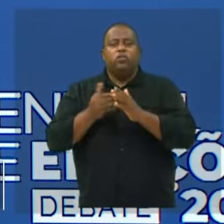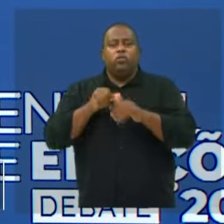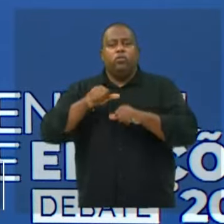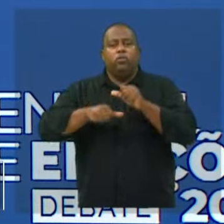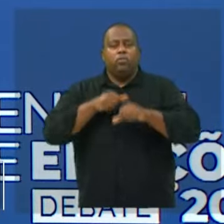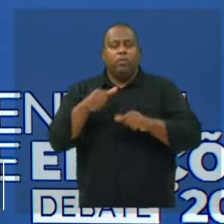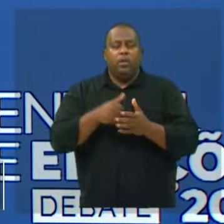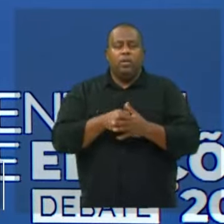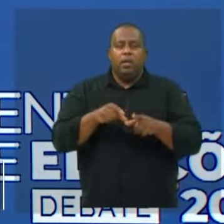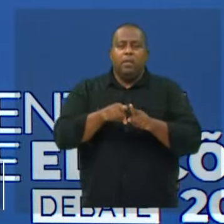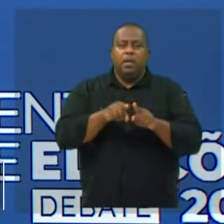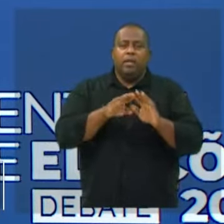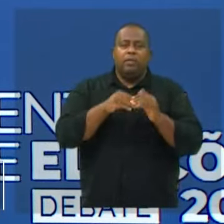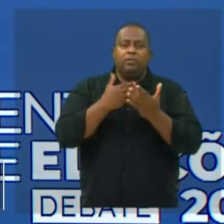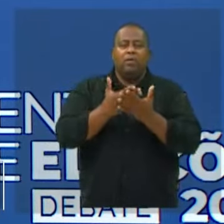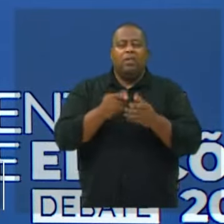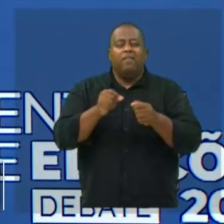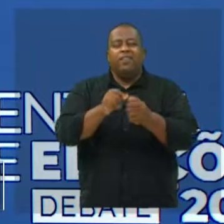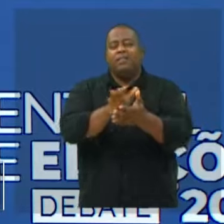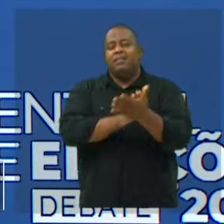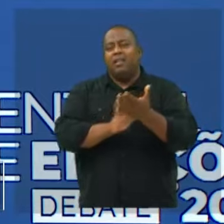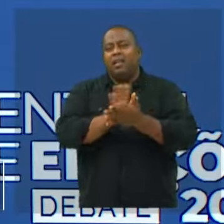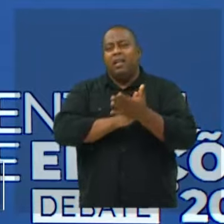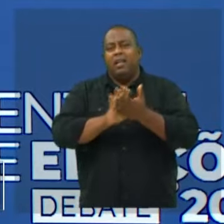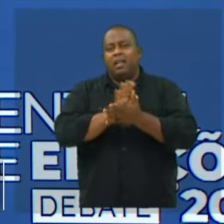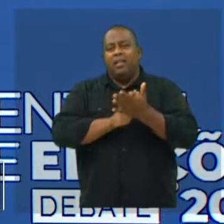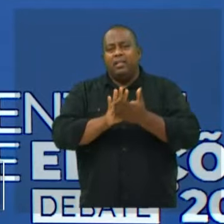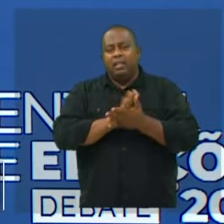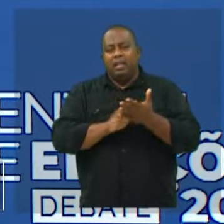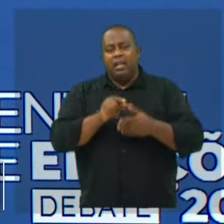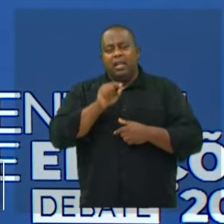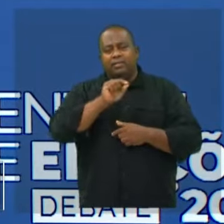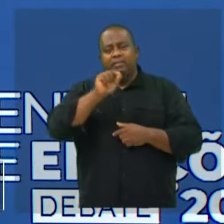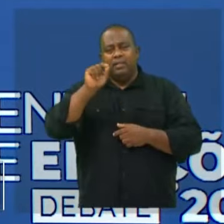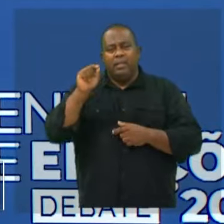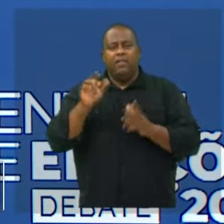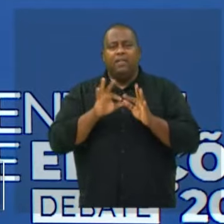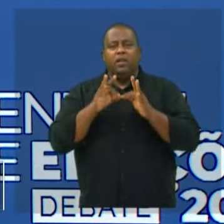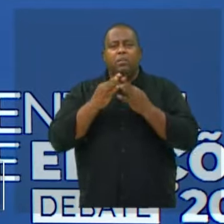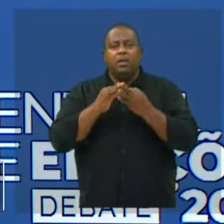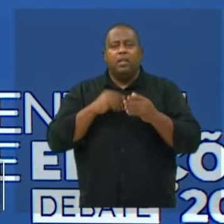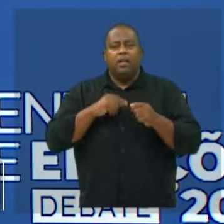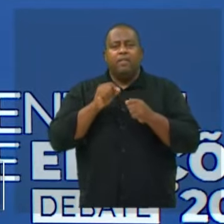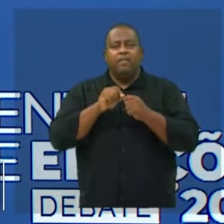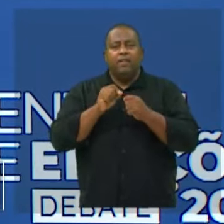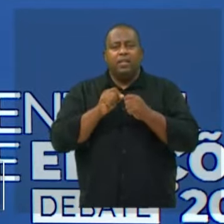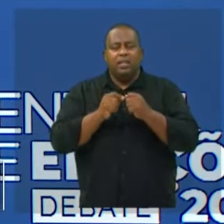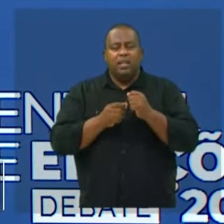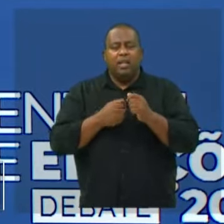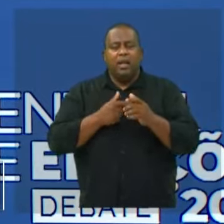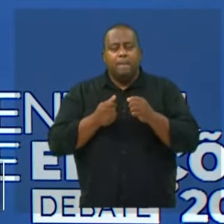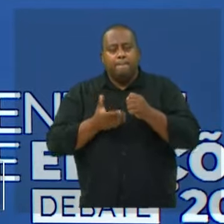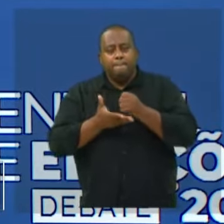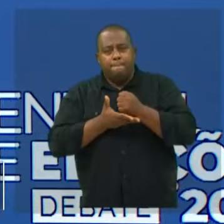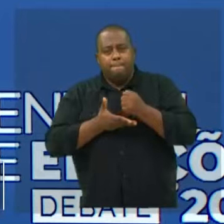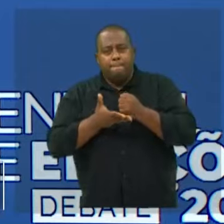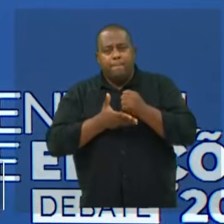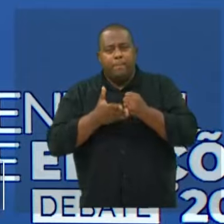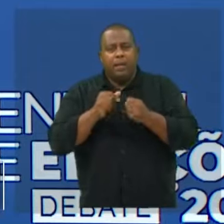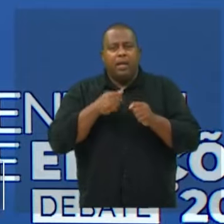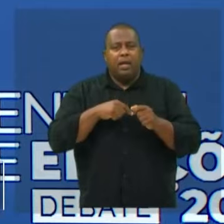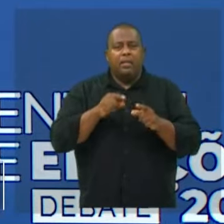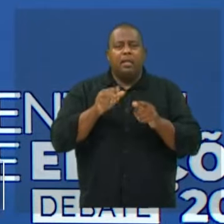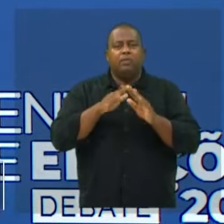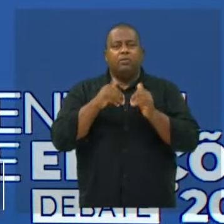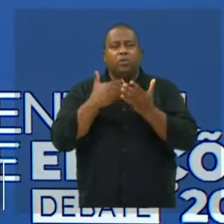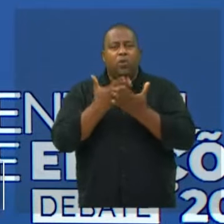ir pra escola e o senhor nada fez por esse por essas famílias nós tivemos que fazer o básico porque nada funcionava escolas